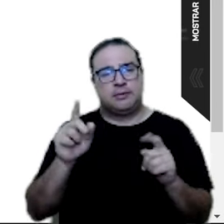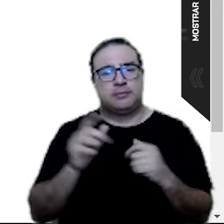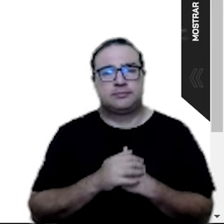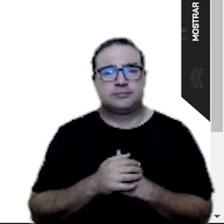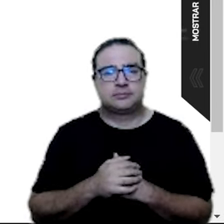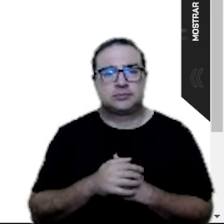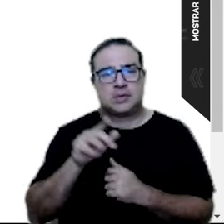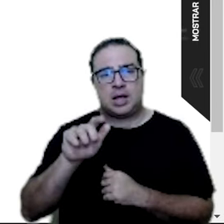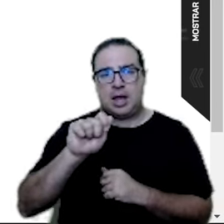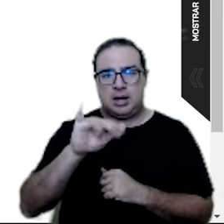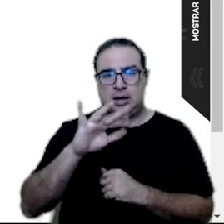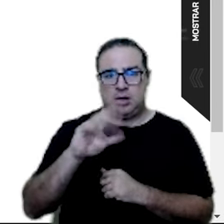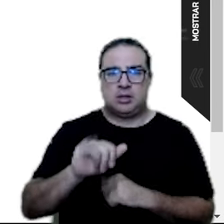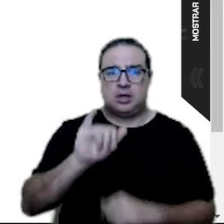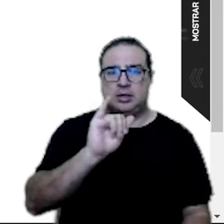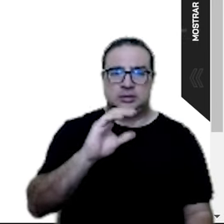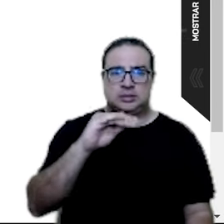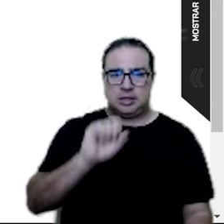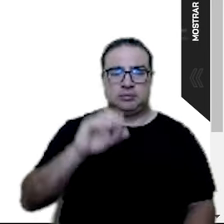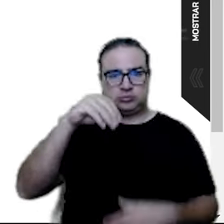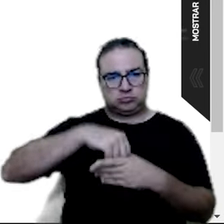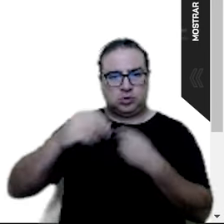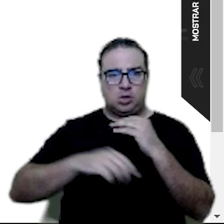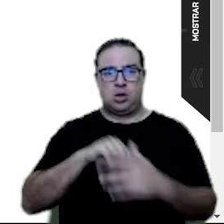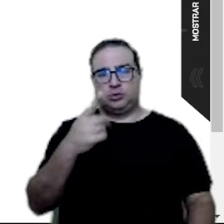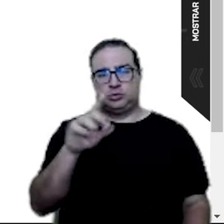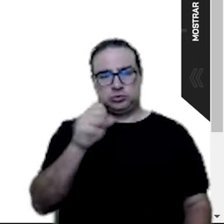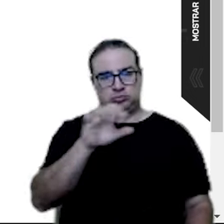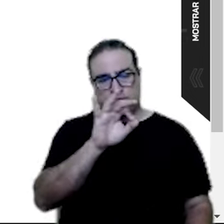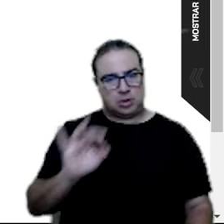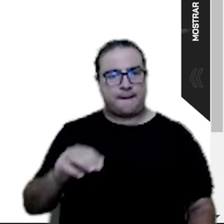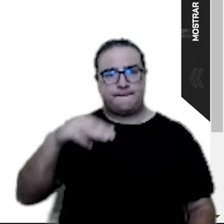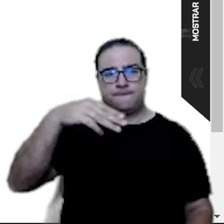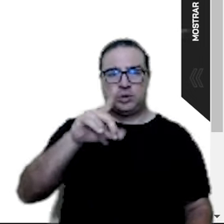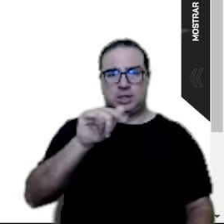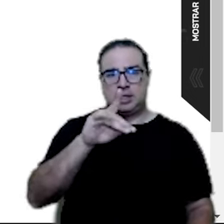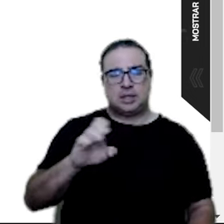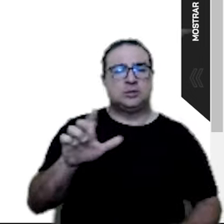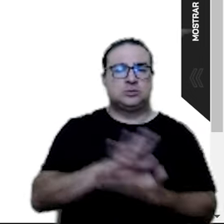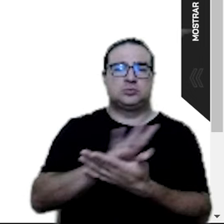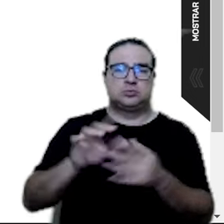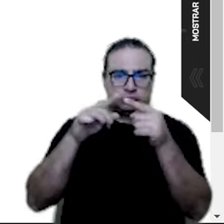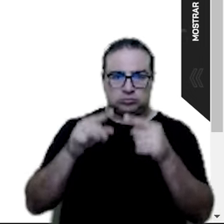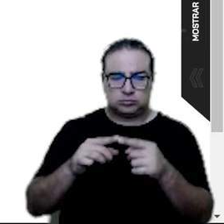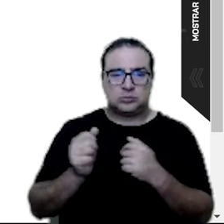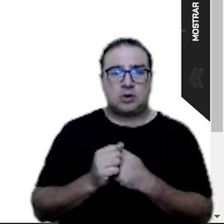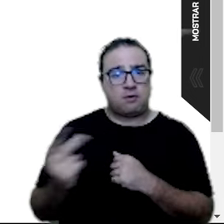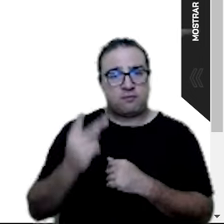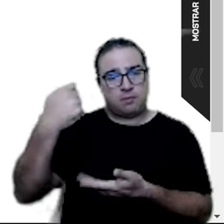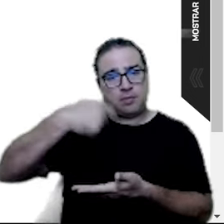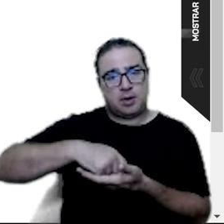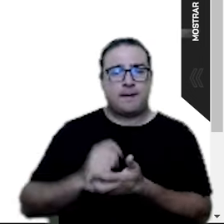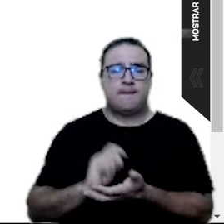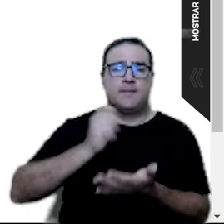contribuinte a alíquota do do ICMS interna aqui 18% a modalidade de determinação